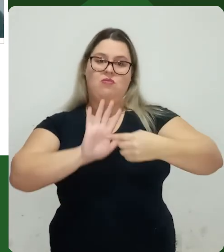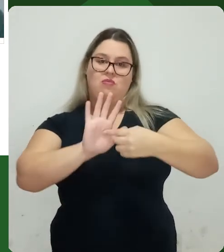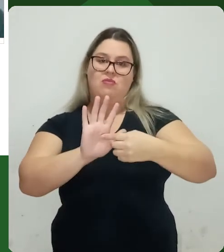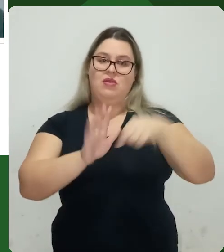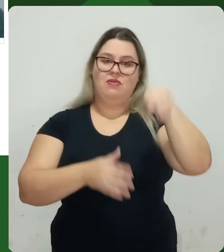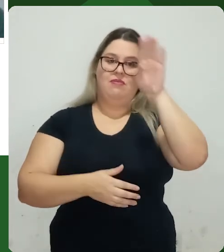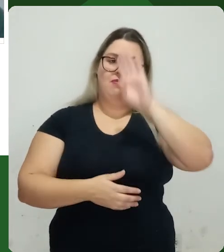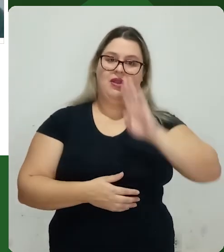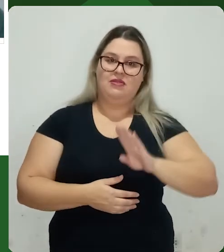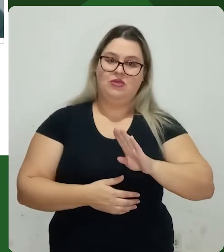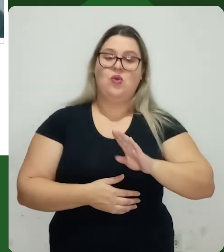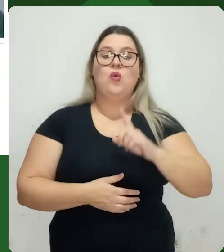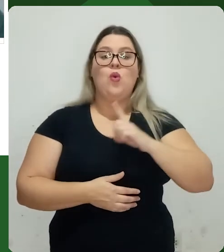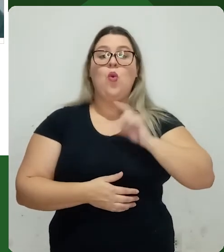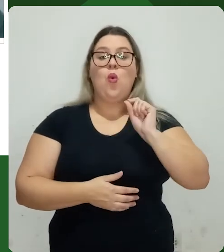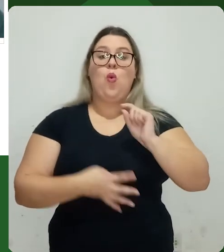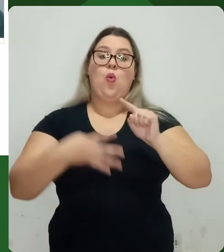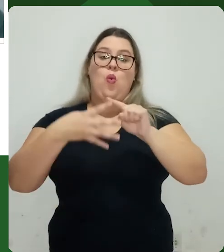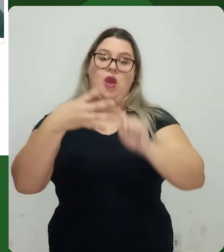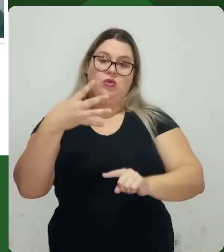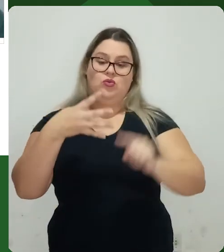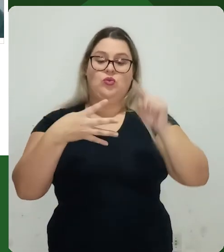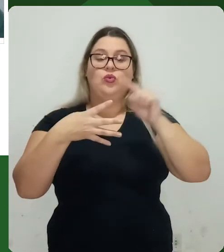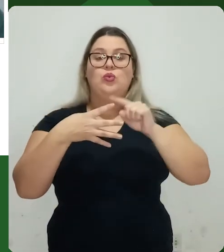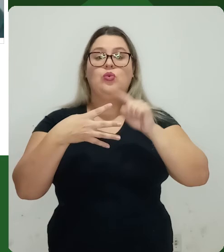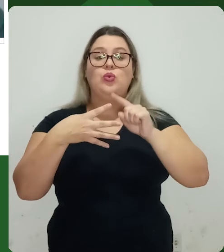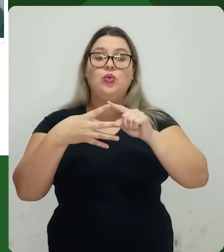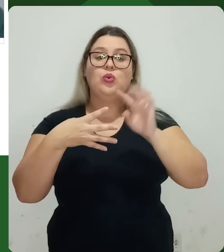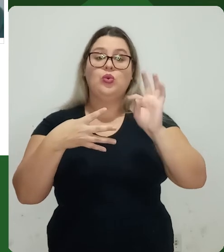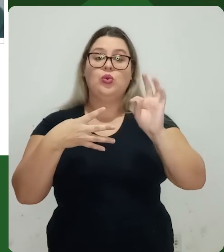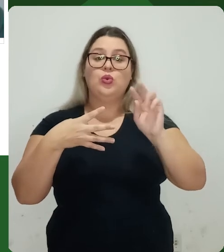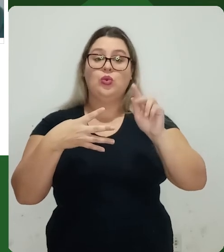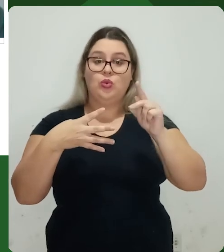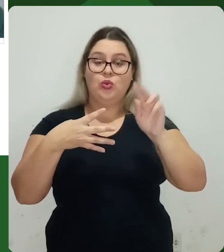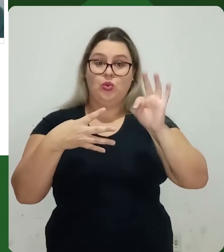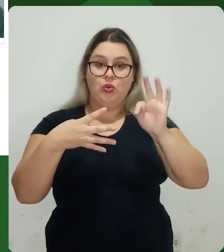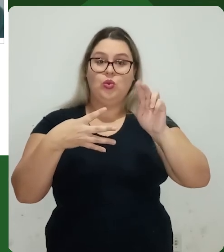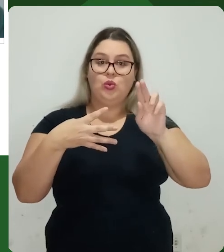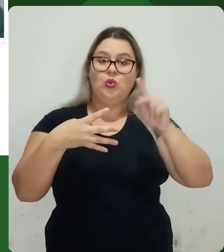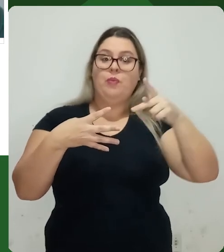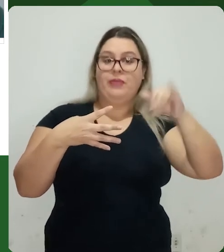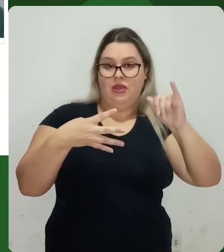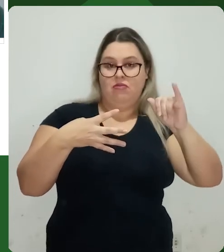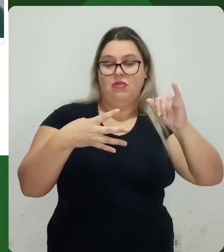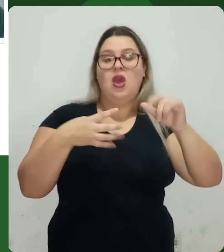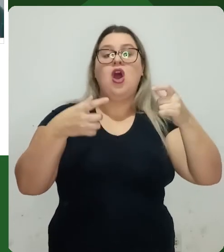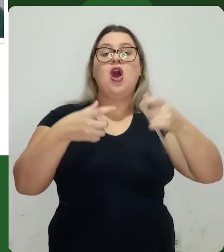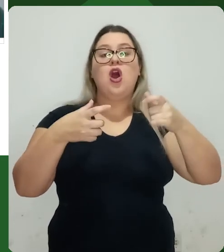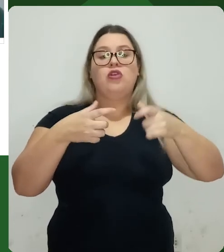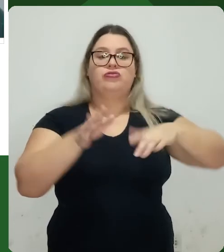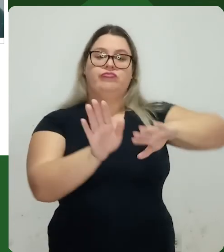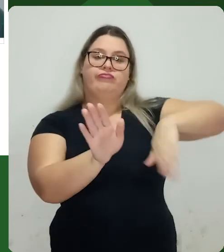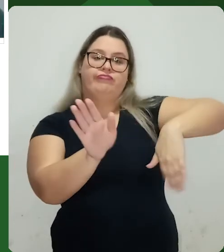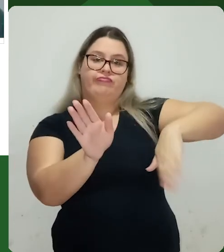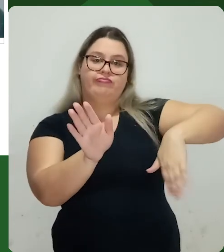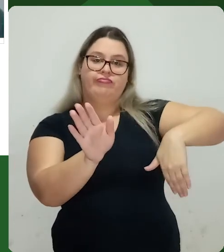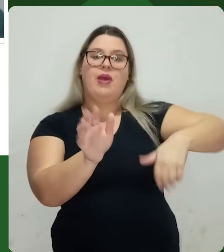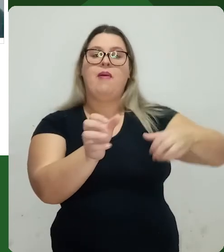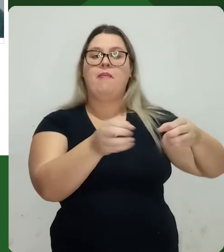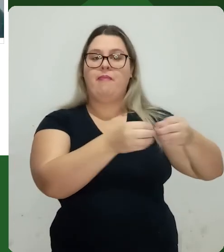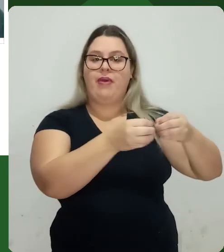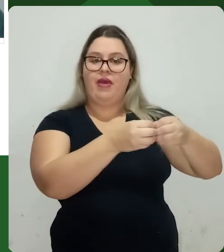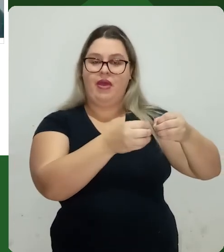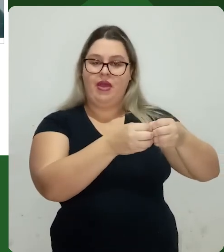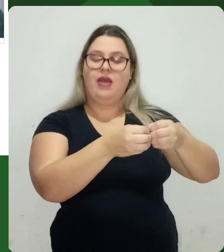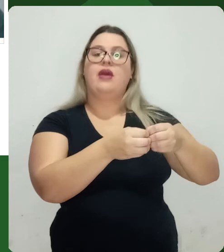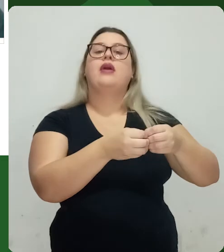linguísticos predominantes no Brasil são basicamente 4. O tupi estava habitando mais a parte litorânea